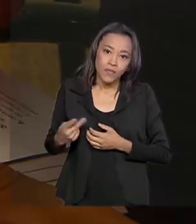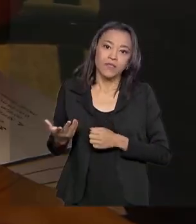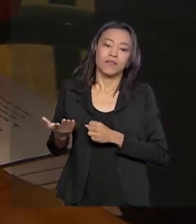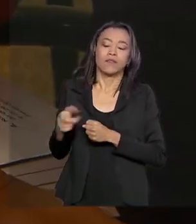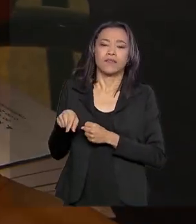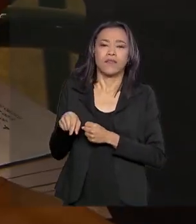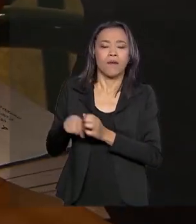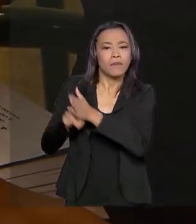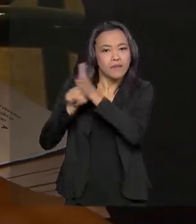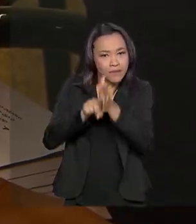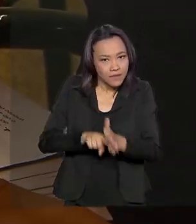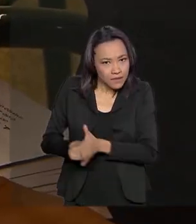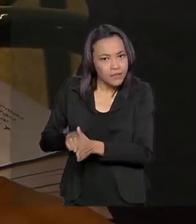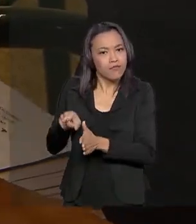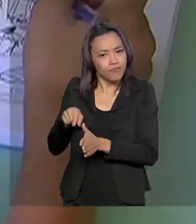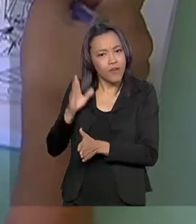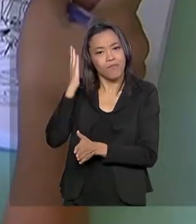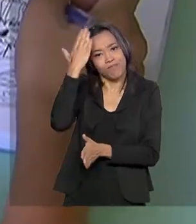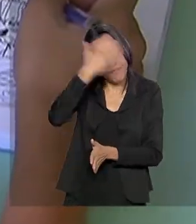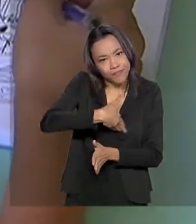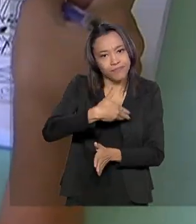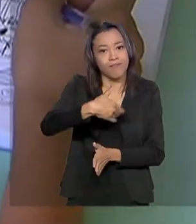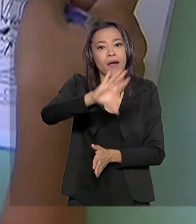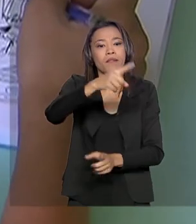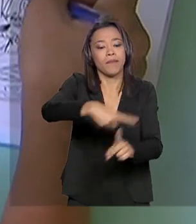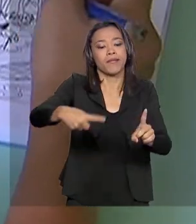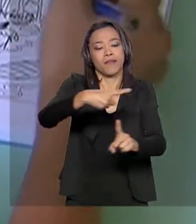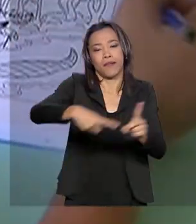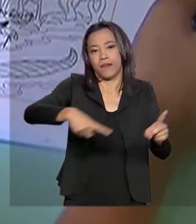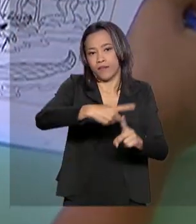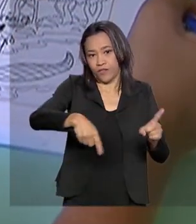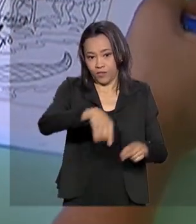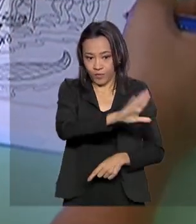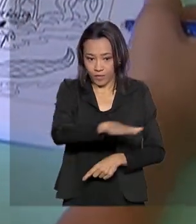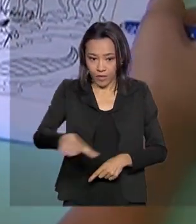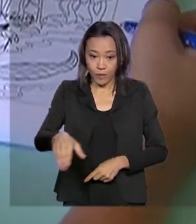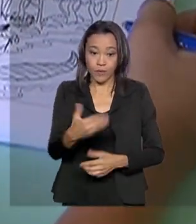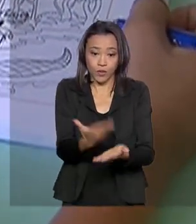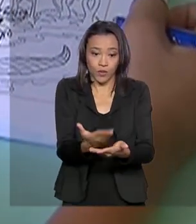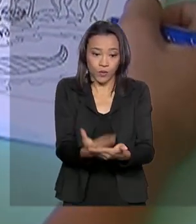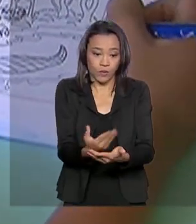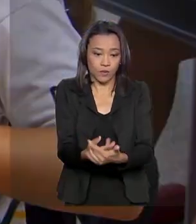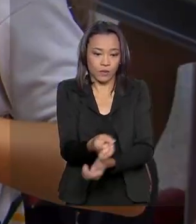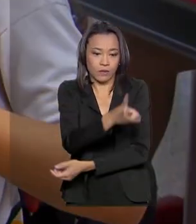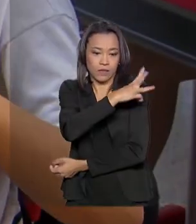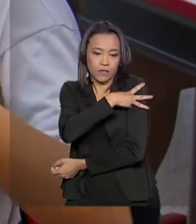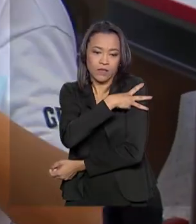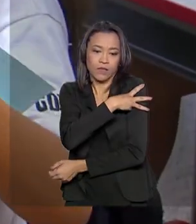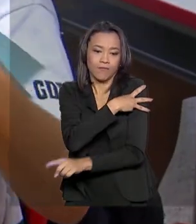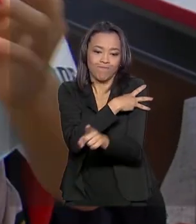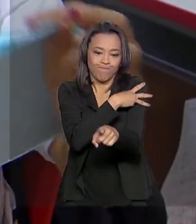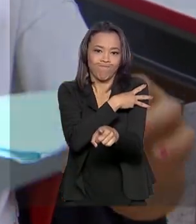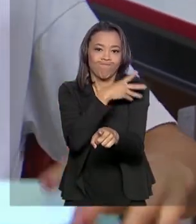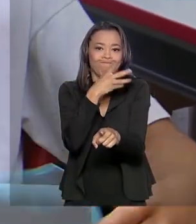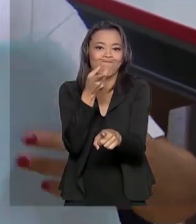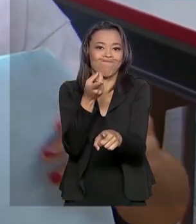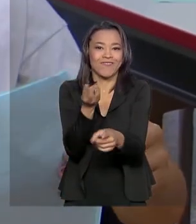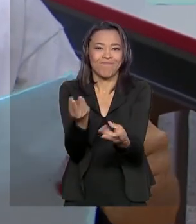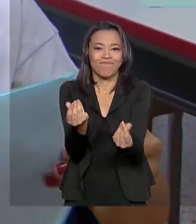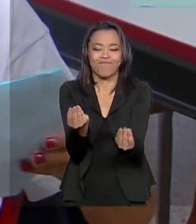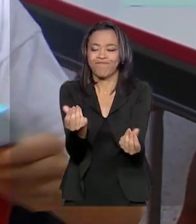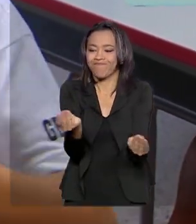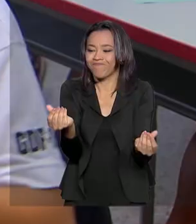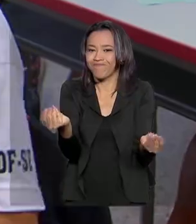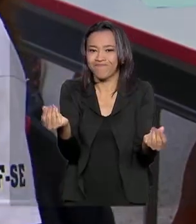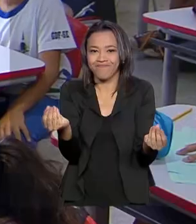2016 já mostravam que mais da metade dos alunos do terceiro ano do ensino fundamental tinham desempenho insuficiente